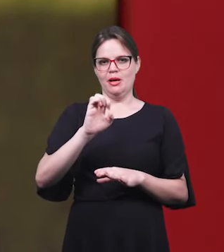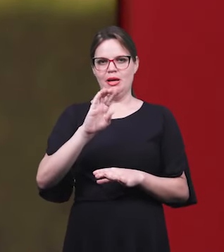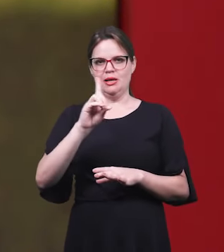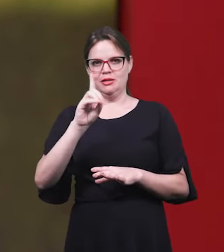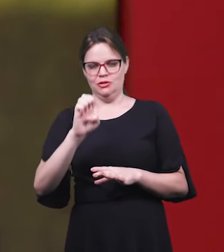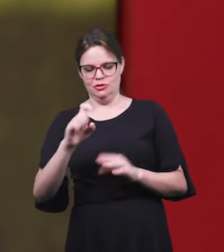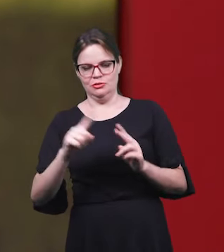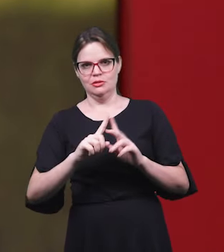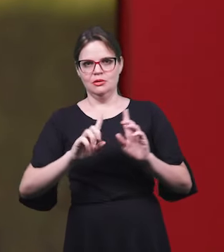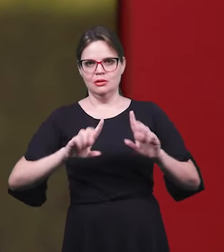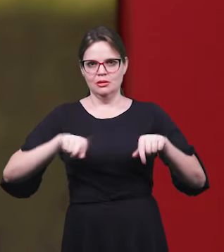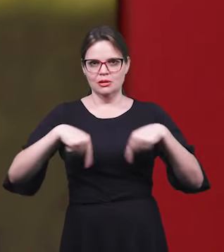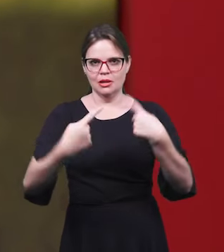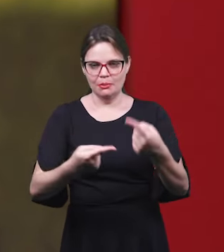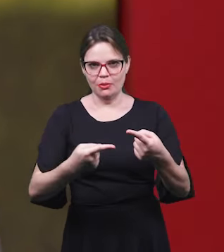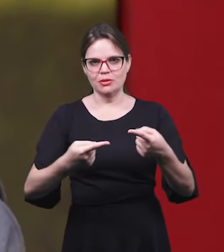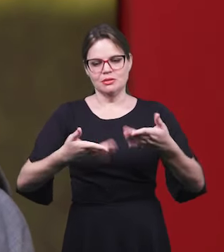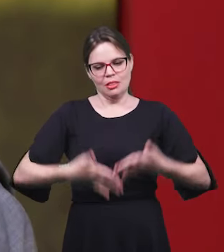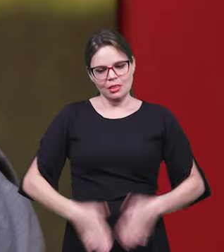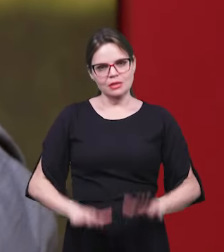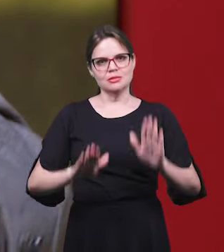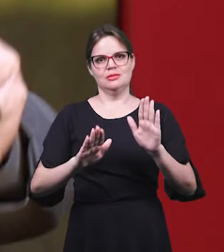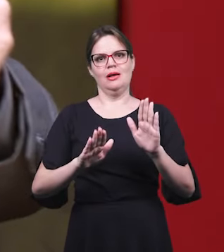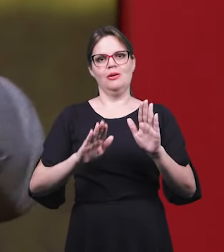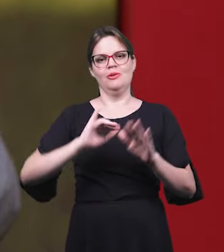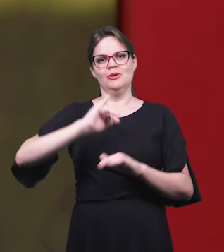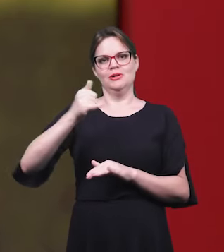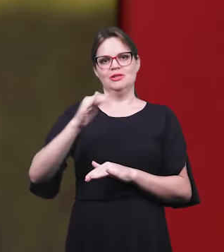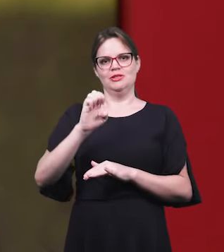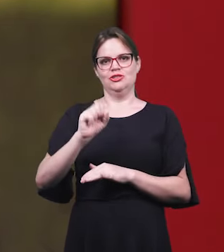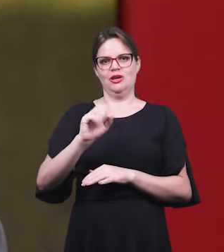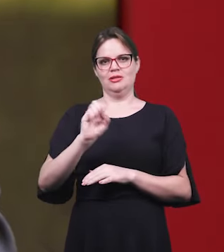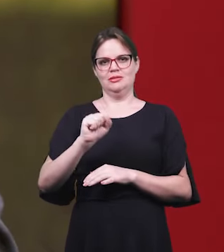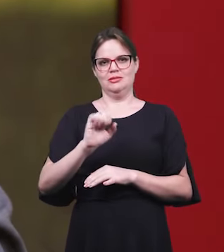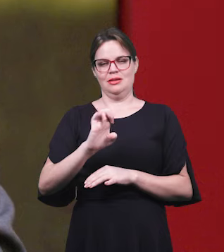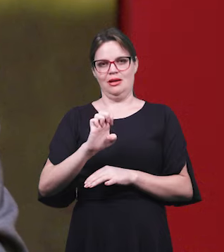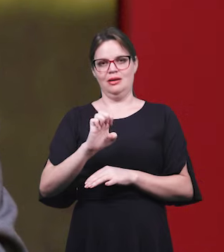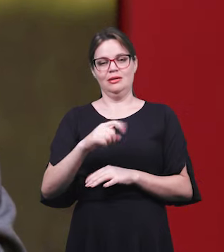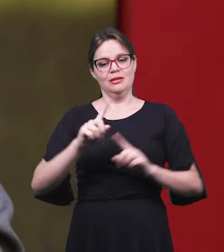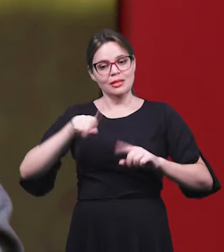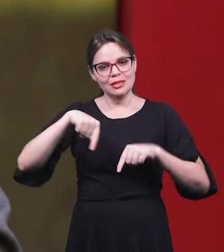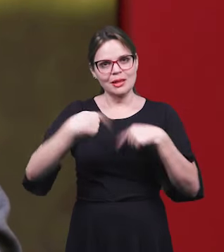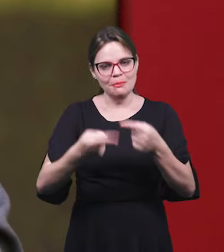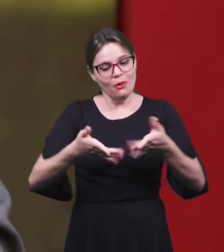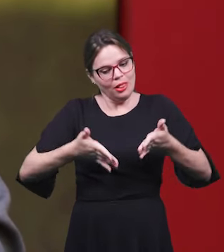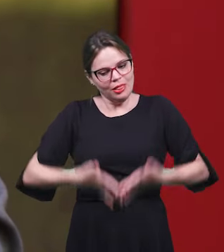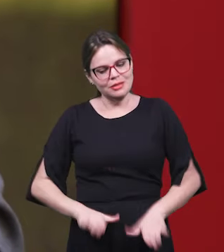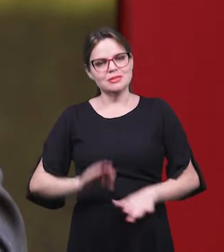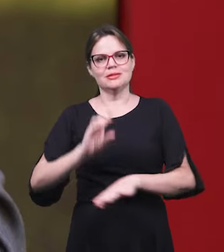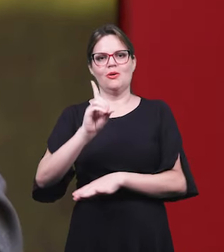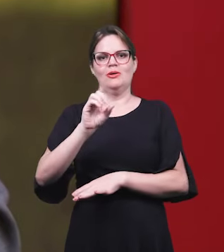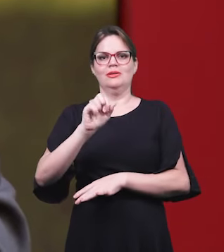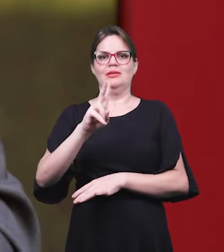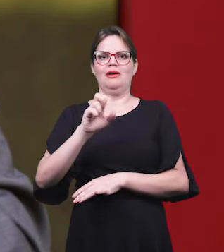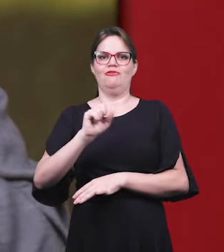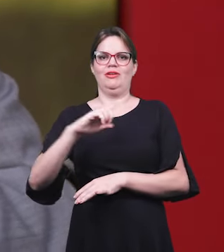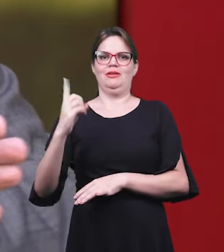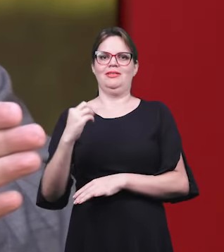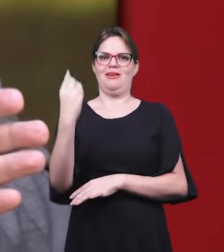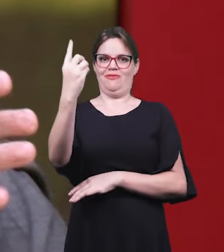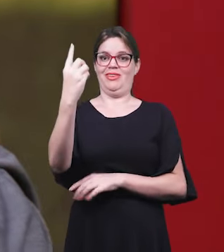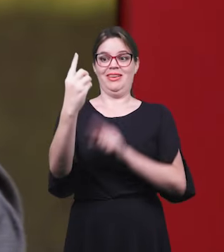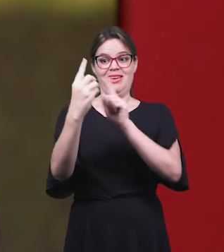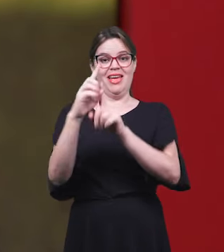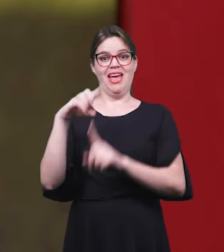diz Jessé gerou Davi. E a gente sabe que Davi, a linhagem direta do Senhor Jesus vem de Davi. Então, o Senhor não